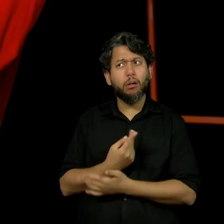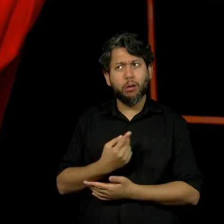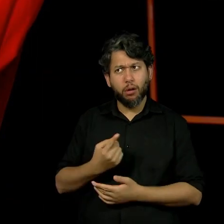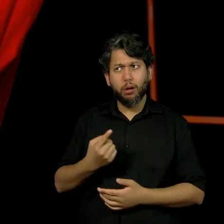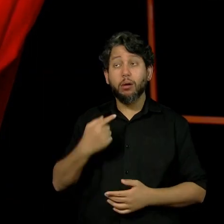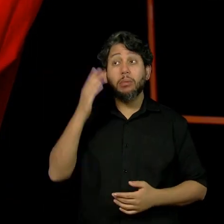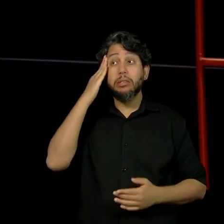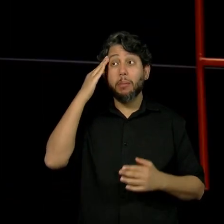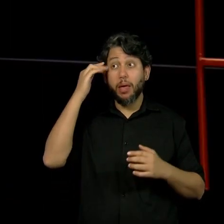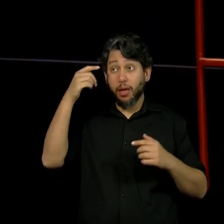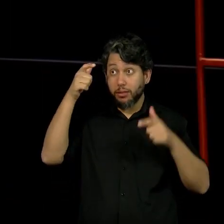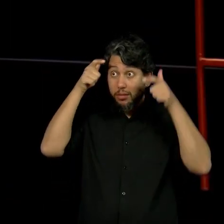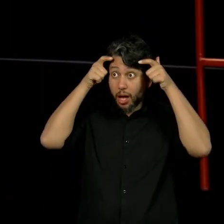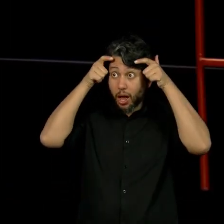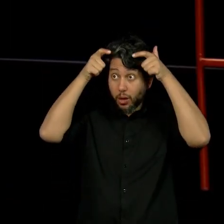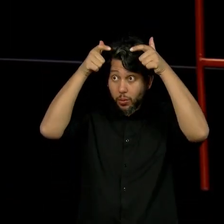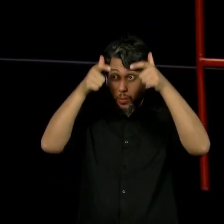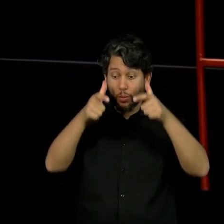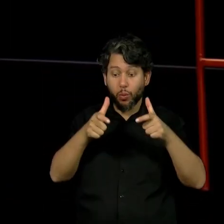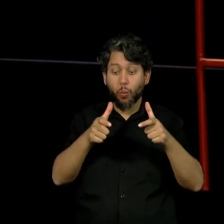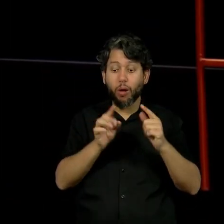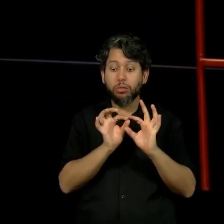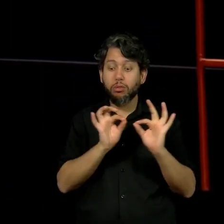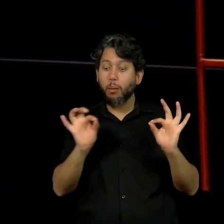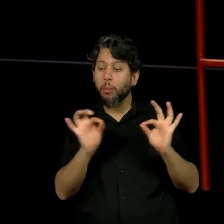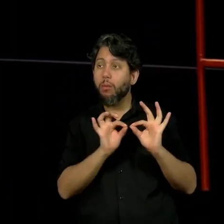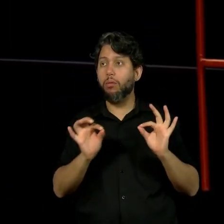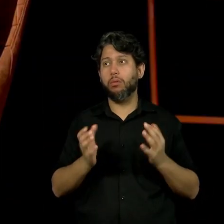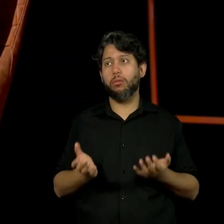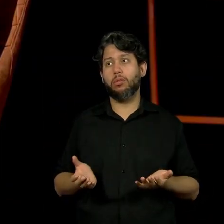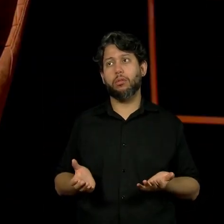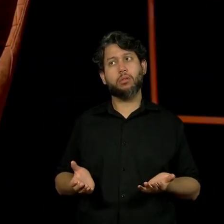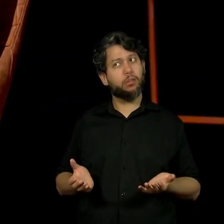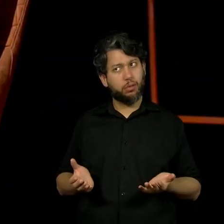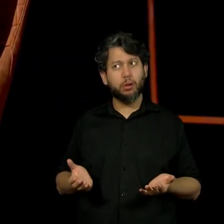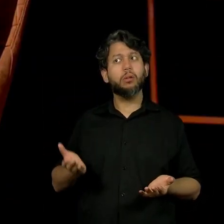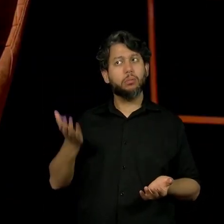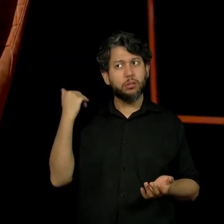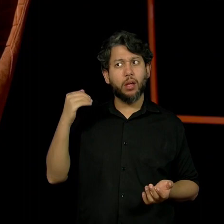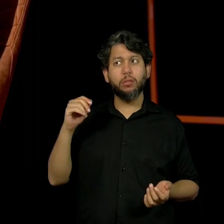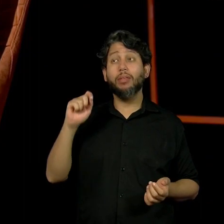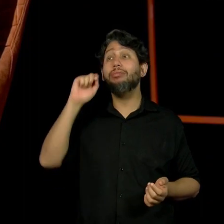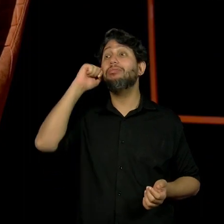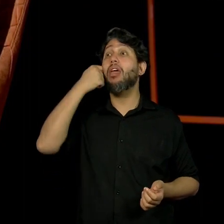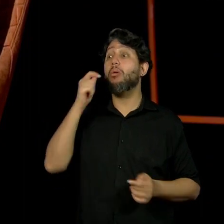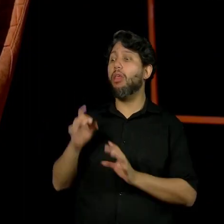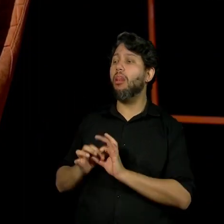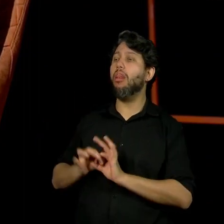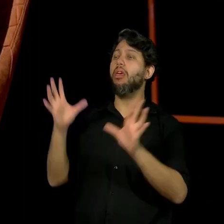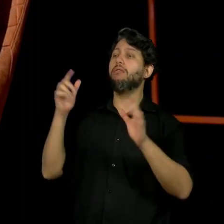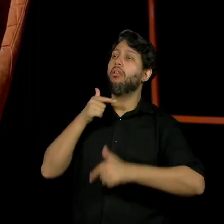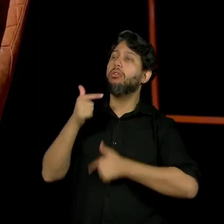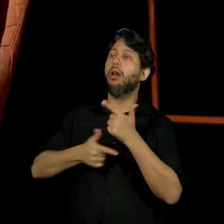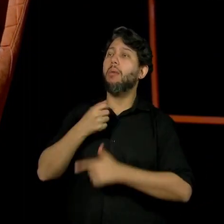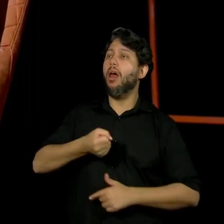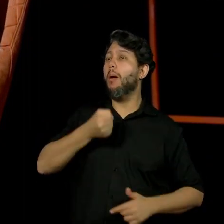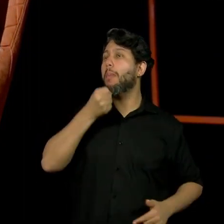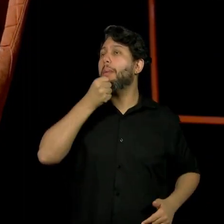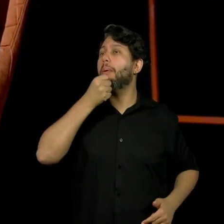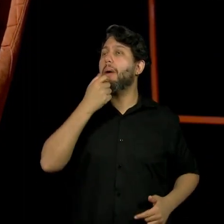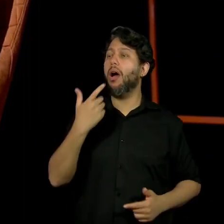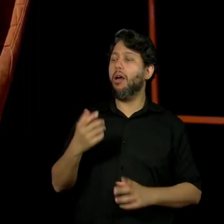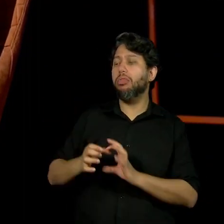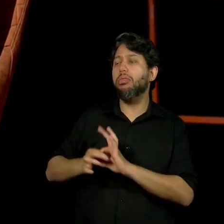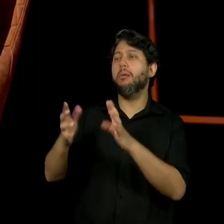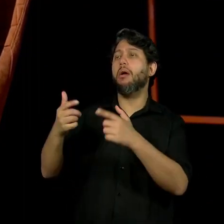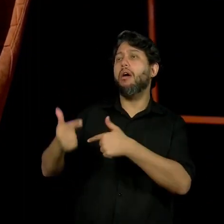as medidas de crânio, essa coisa toda. Então, ao negro nunca foi permitido exercer as suas artes,